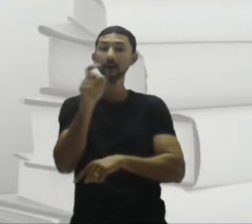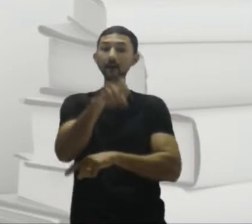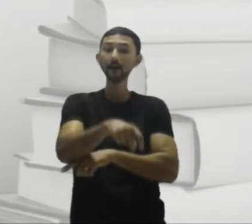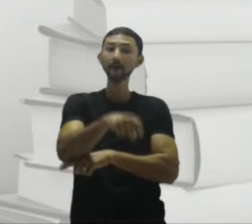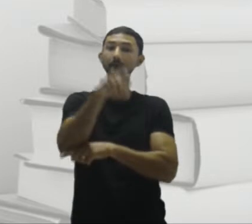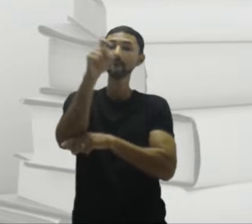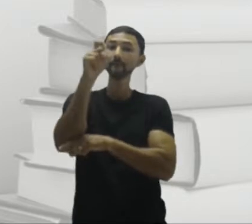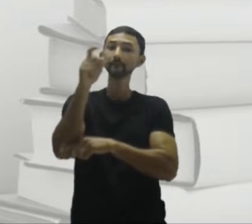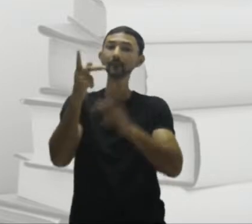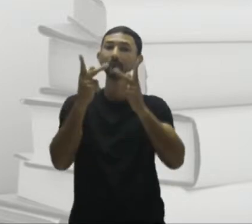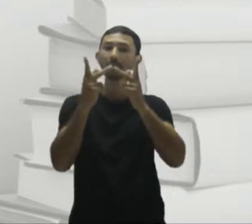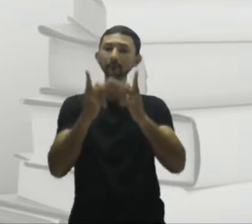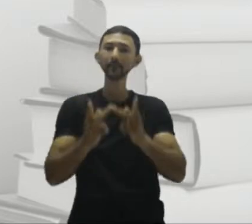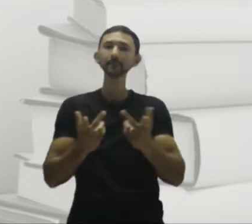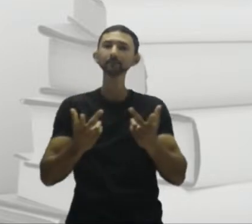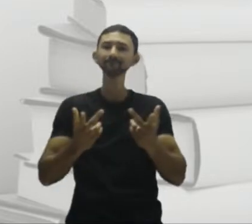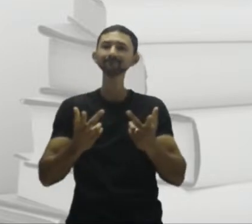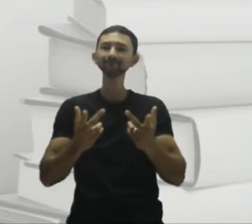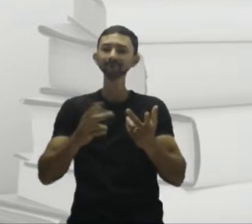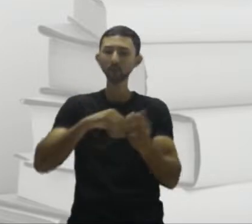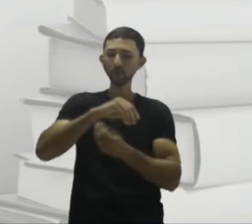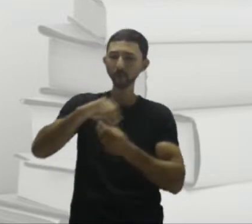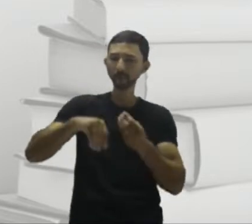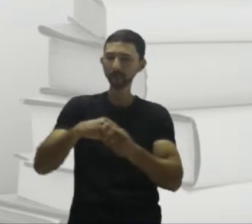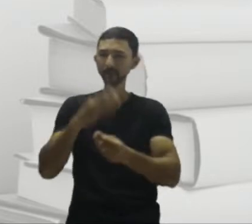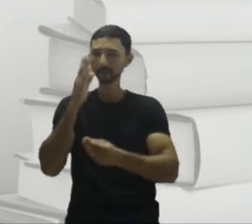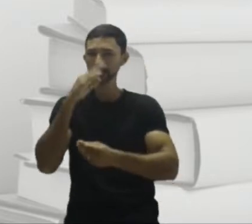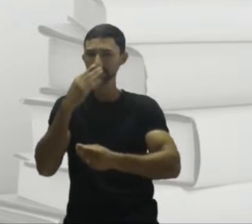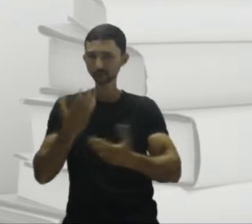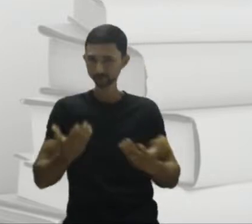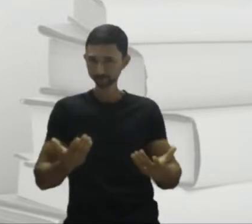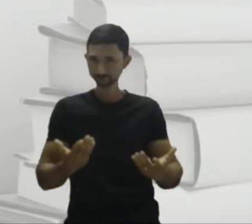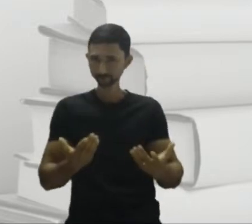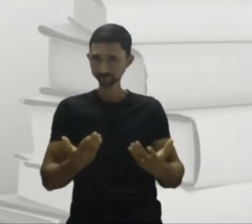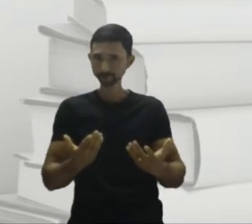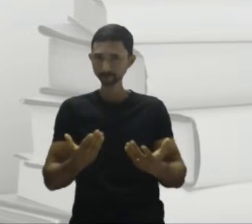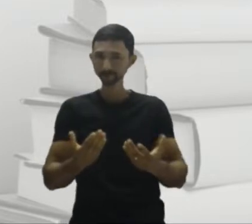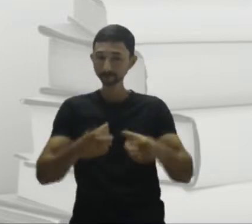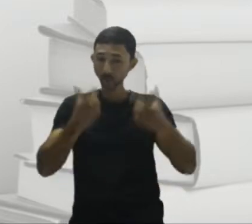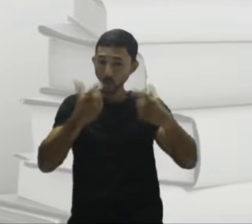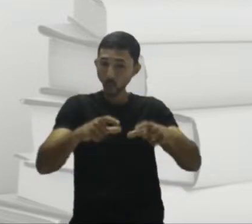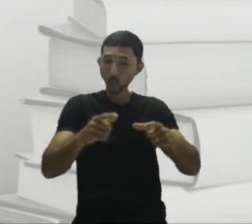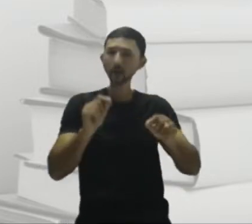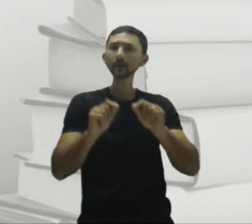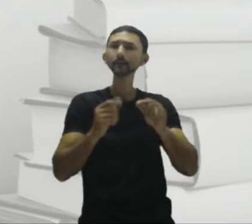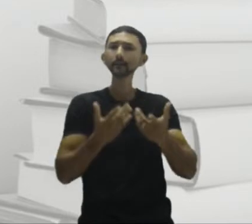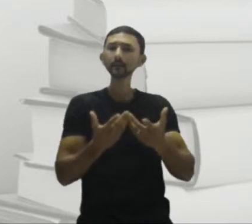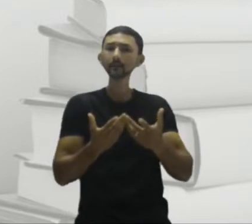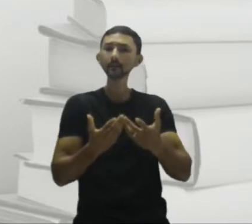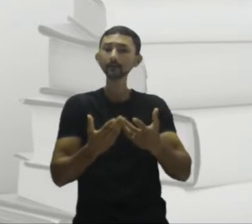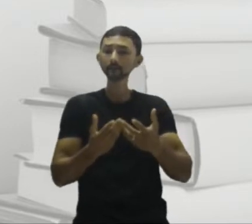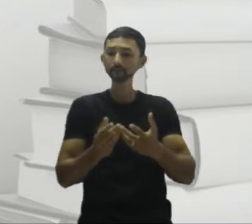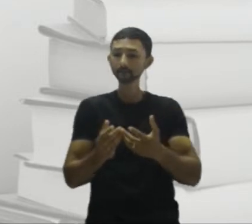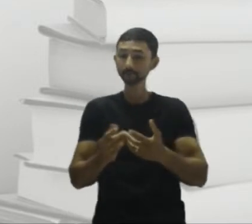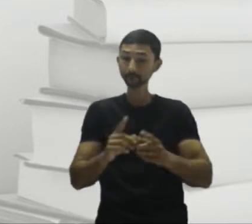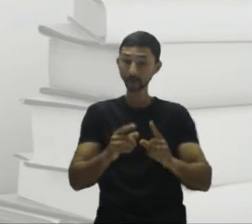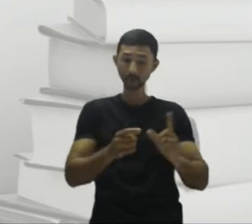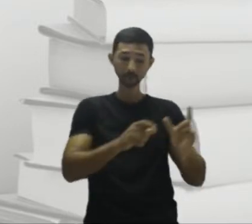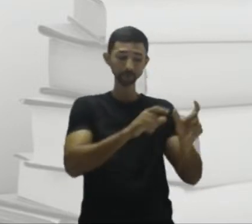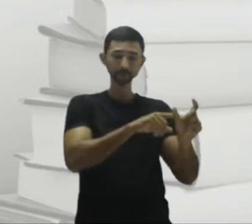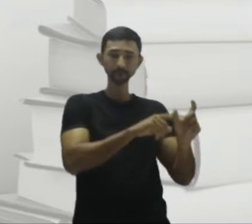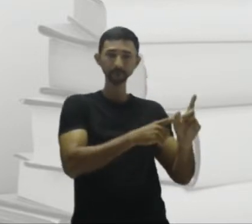Ver-o-Peso, no meio do Pitiu. Então, é o lugar que eu tenho. E eu tenho também alguém que está contando